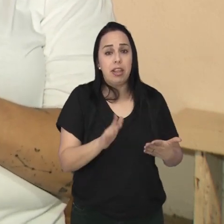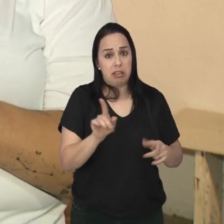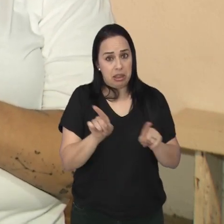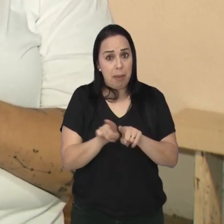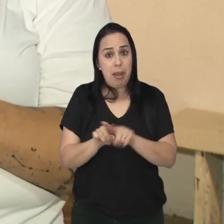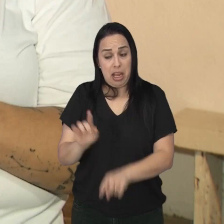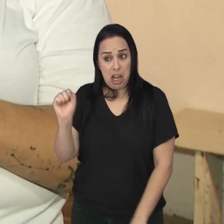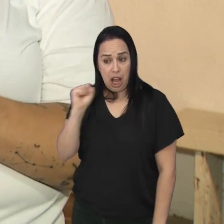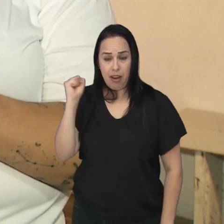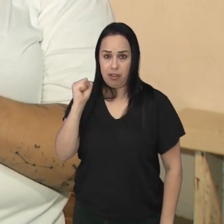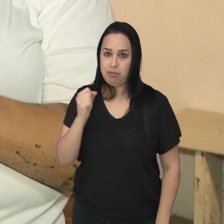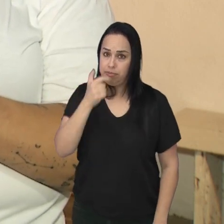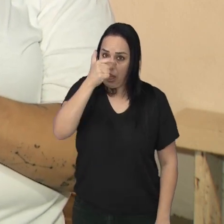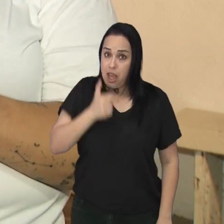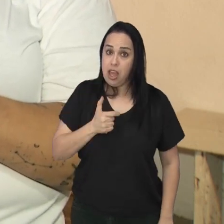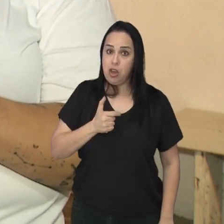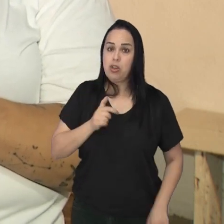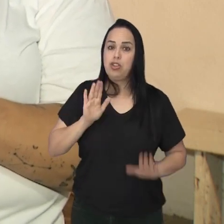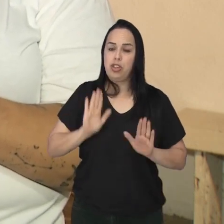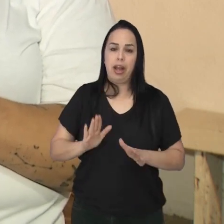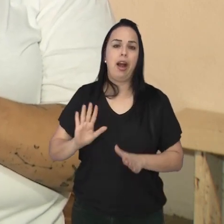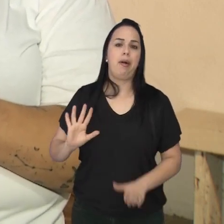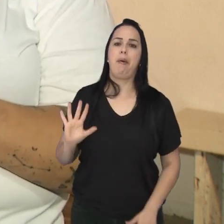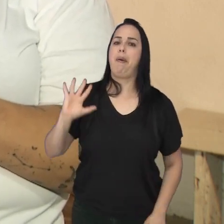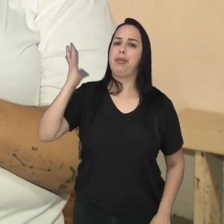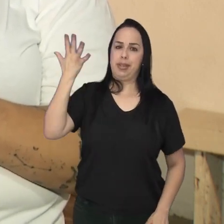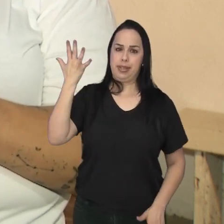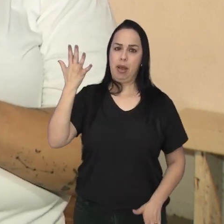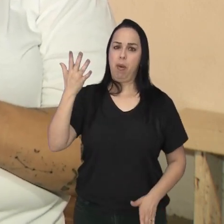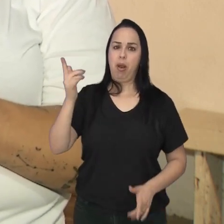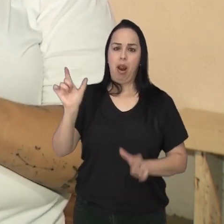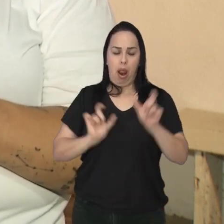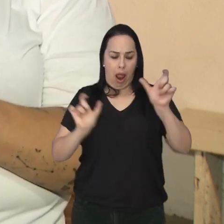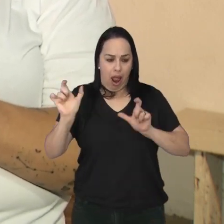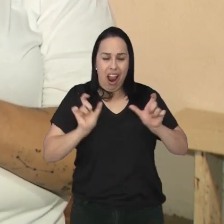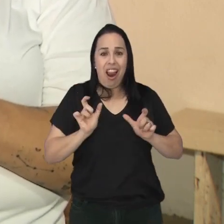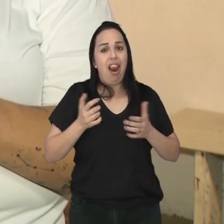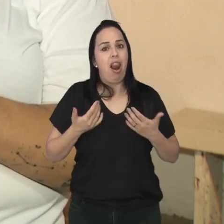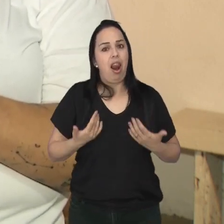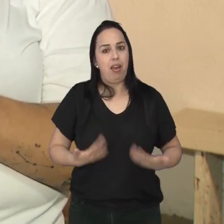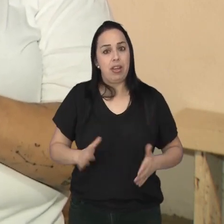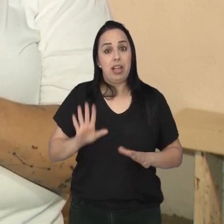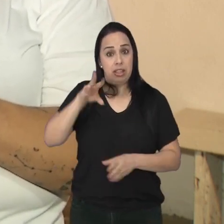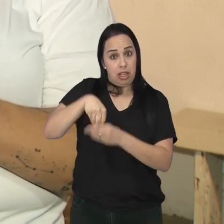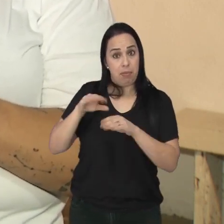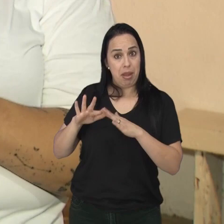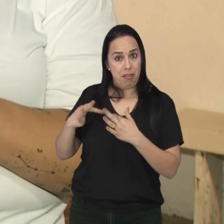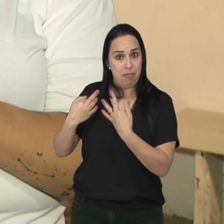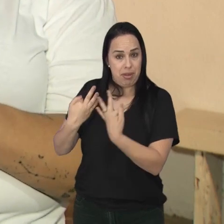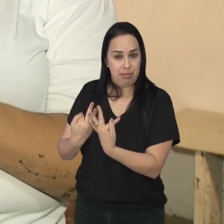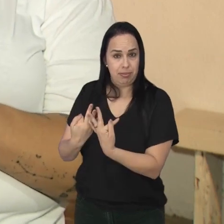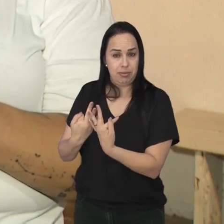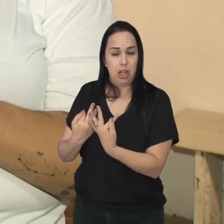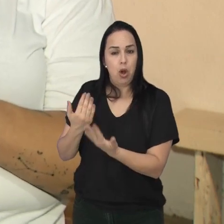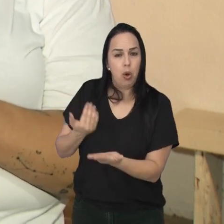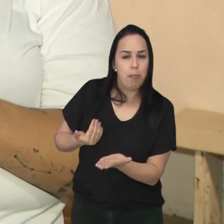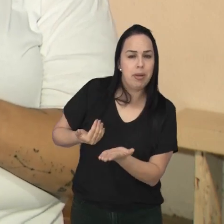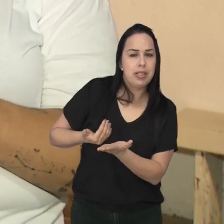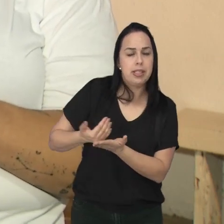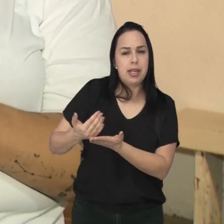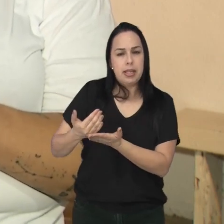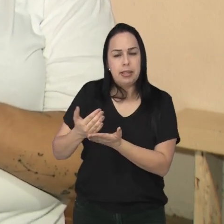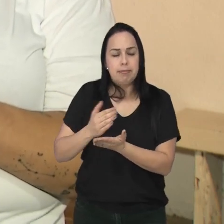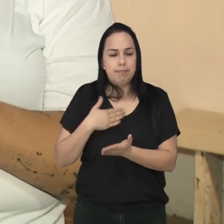uma mais grave, né? No meu caso, já passei por coisas bem leves. Inclusive, na minha casa, quando